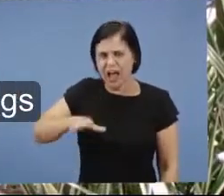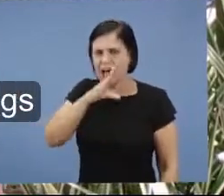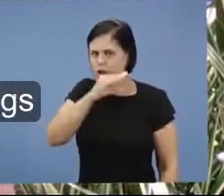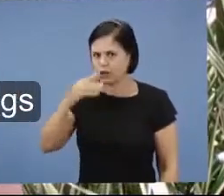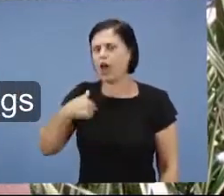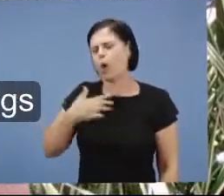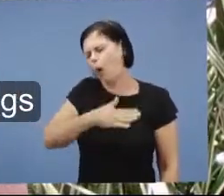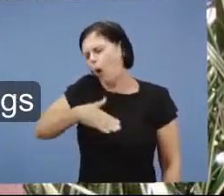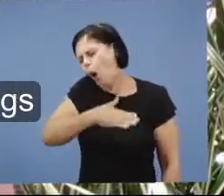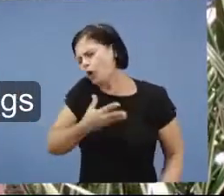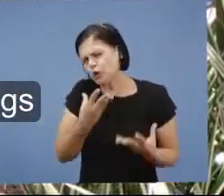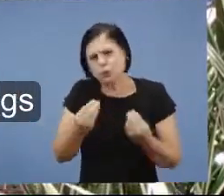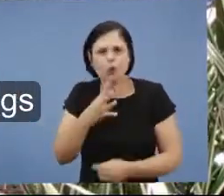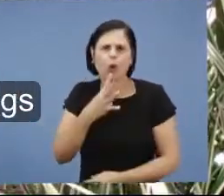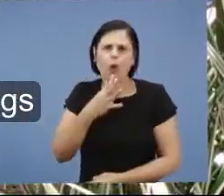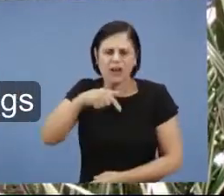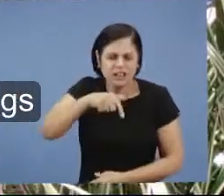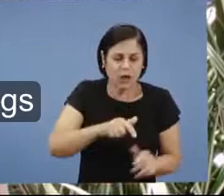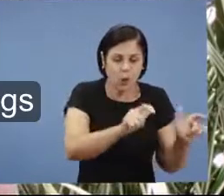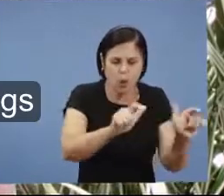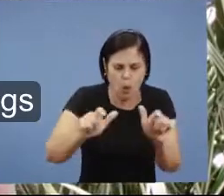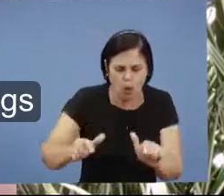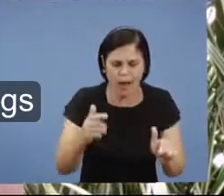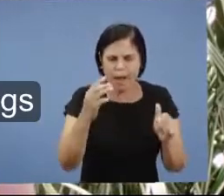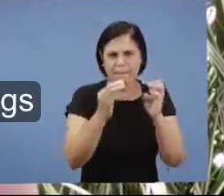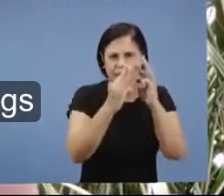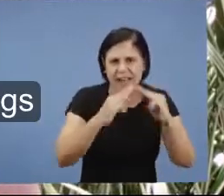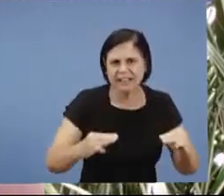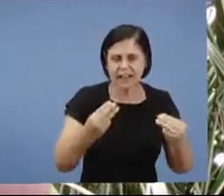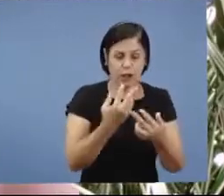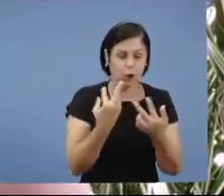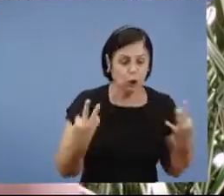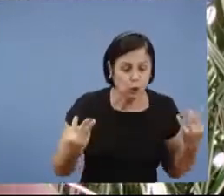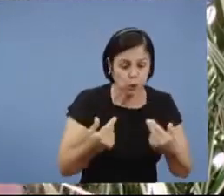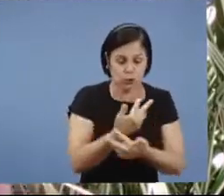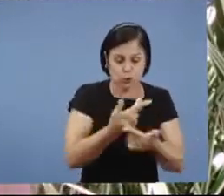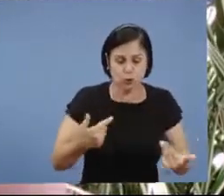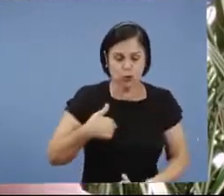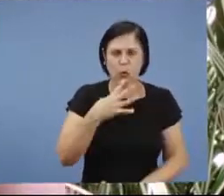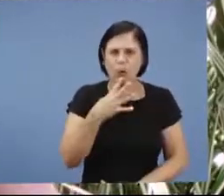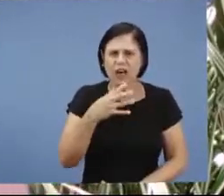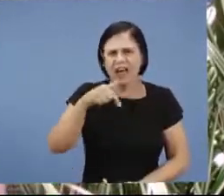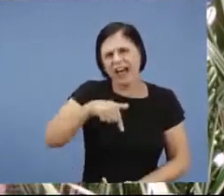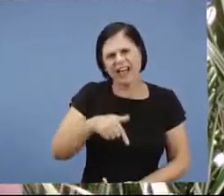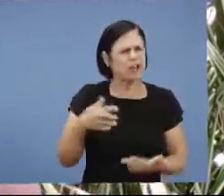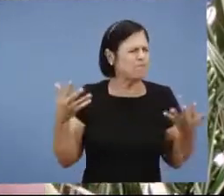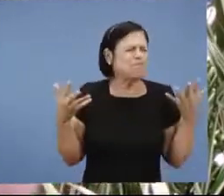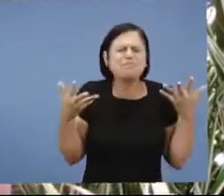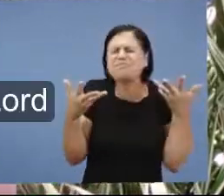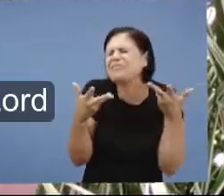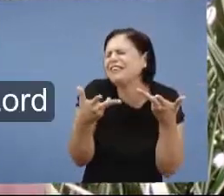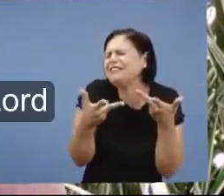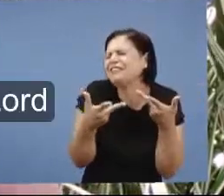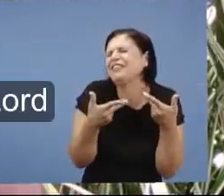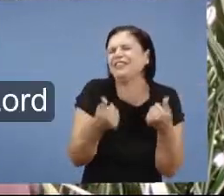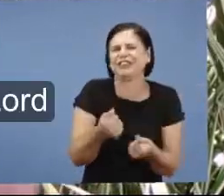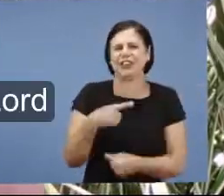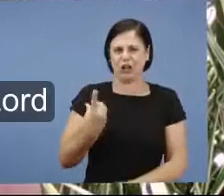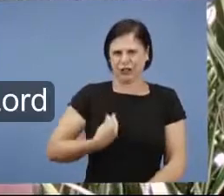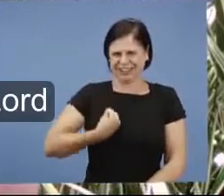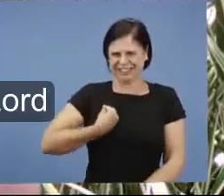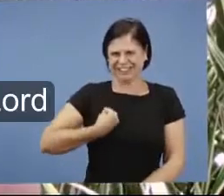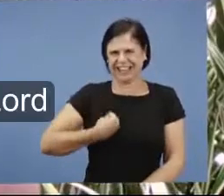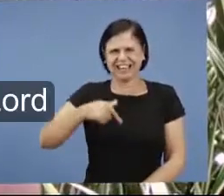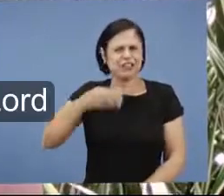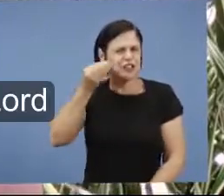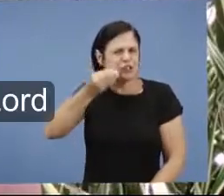gostando muito de conhecer os lugares, as coisas. E aqui é maravilhoso, nós estamos